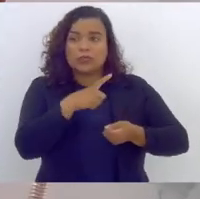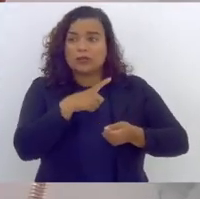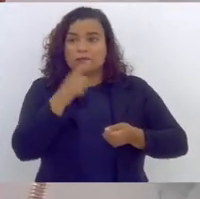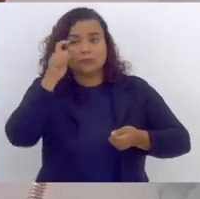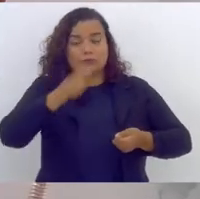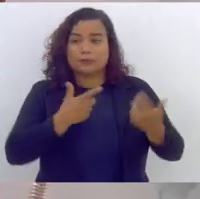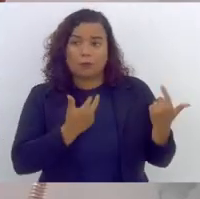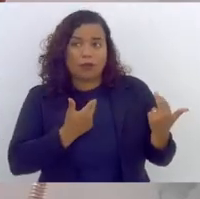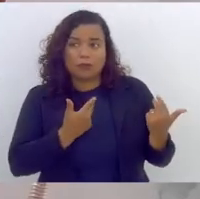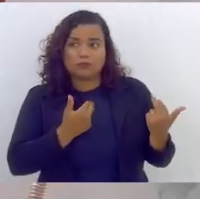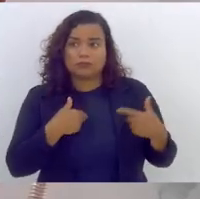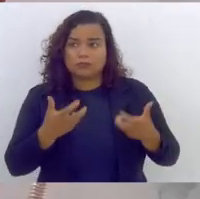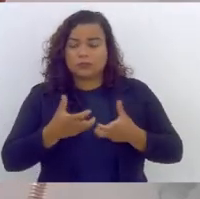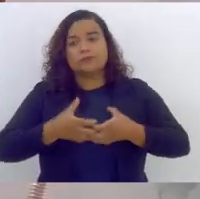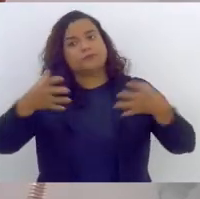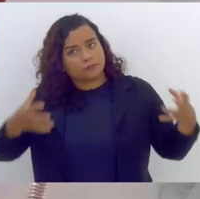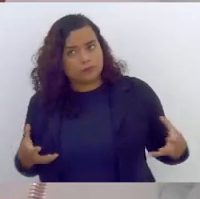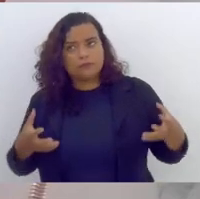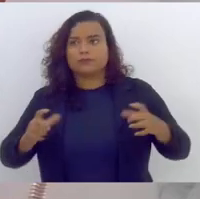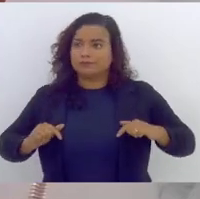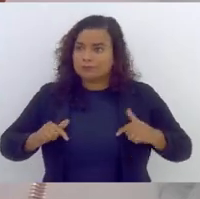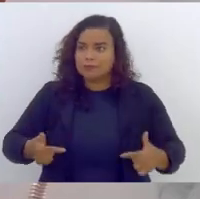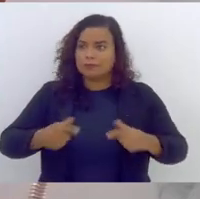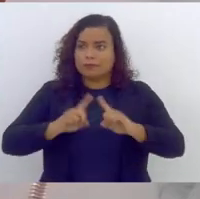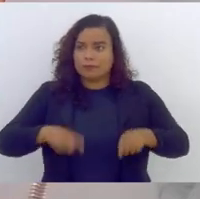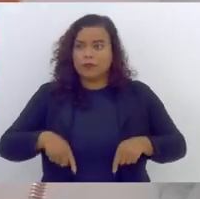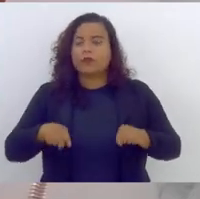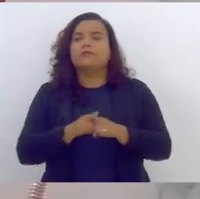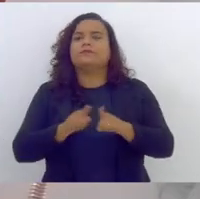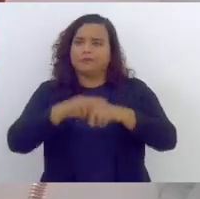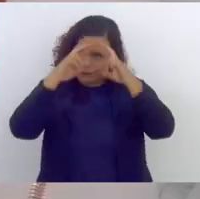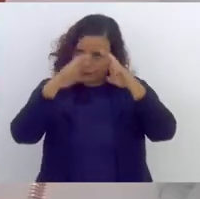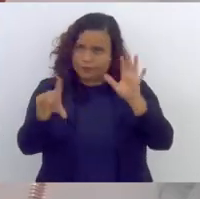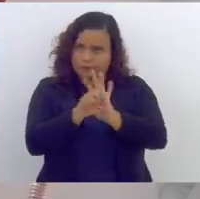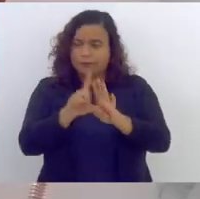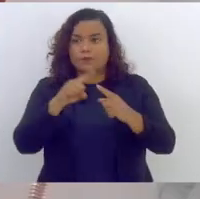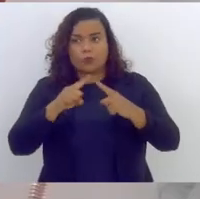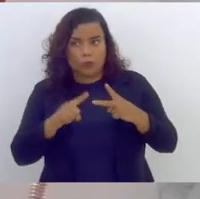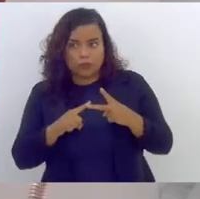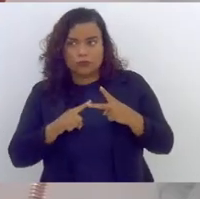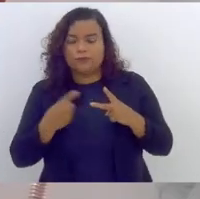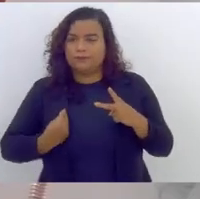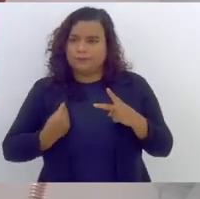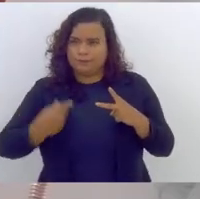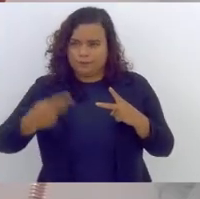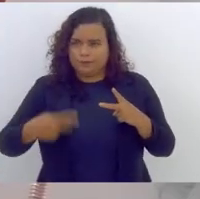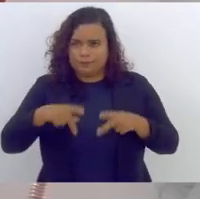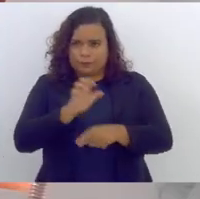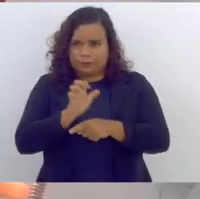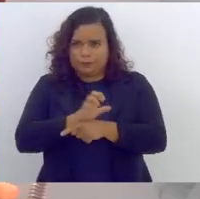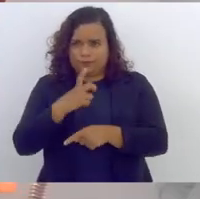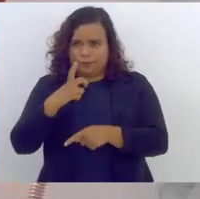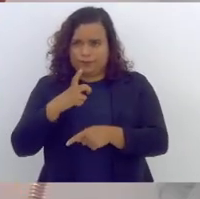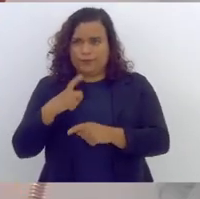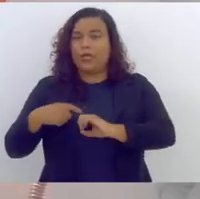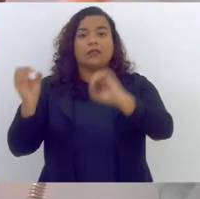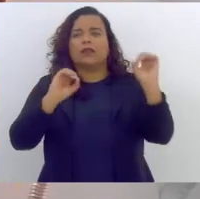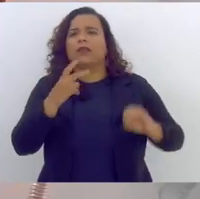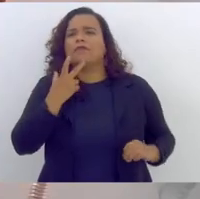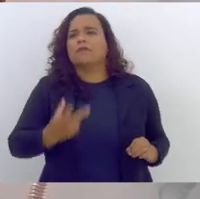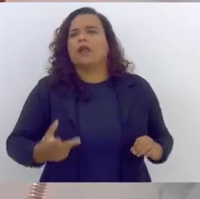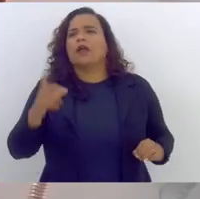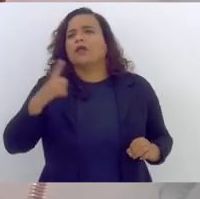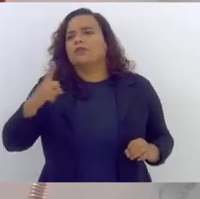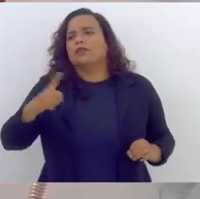é um só ampliar o efetivo respeitar duas leis que estão em vigência nesse estado e ninguém pode simplesmente falar que tem